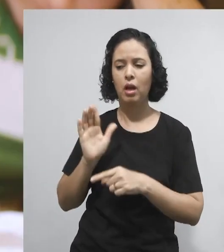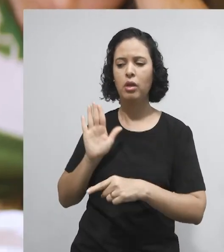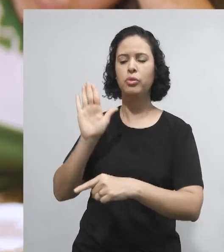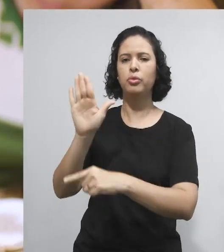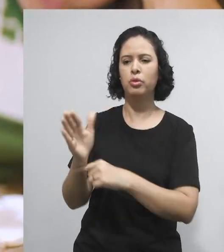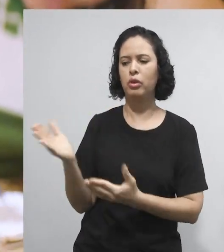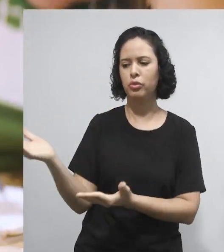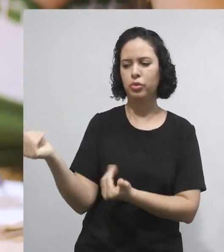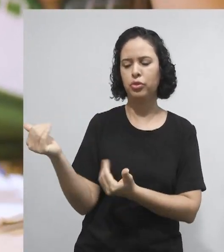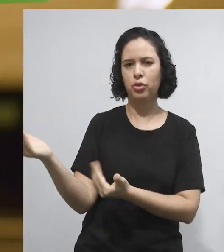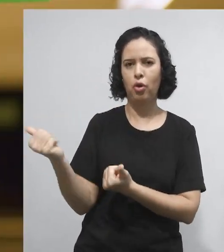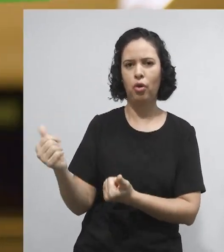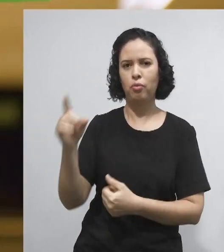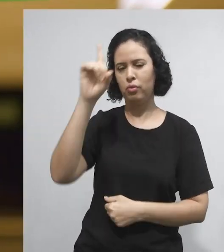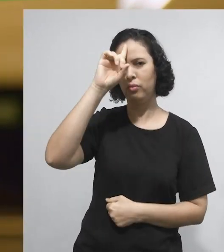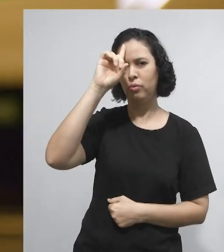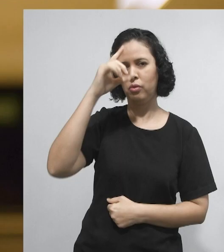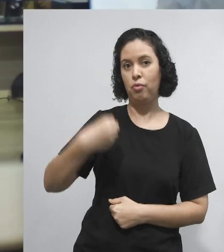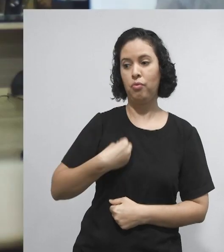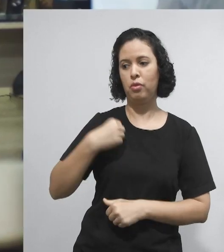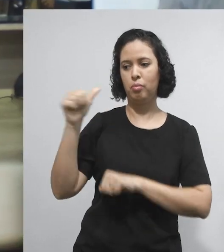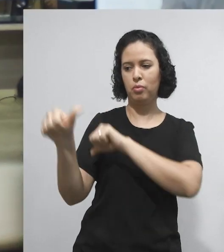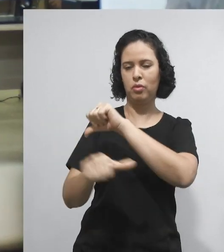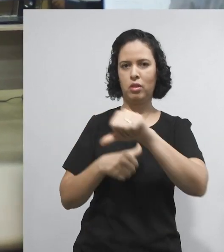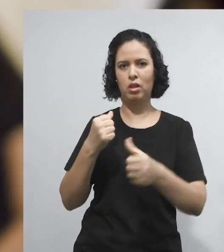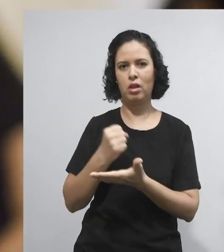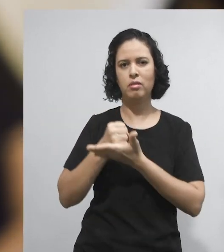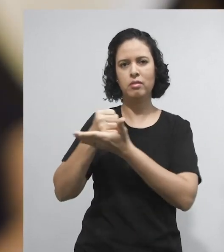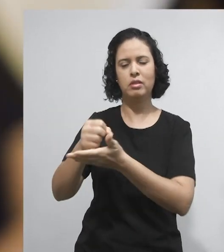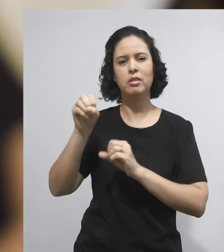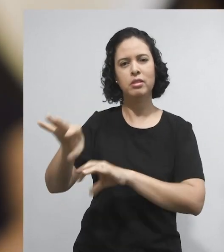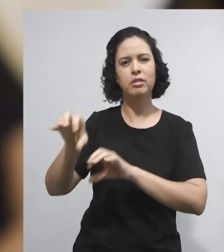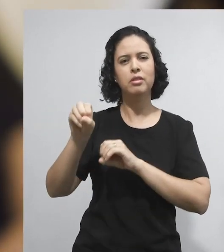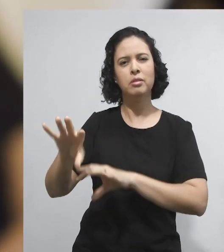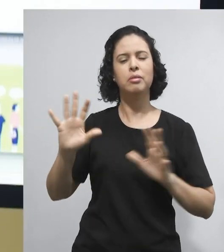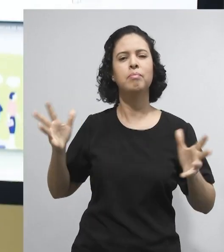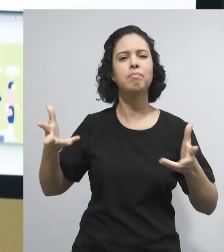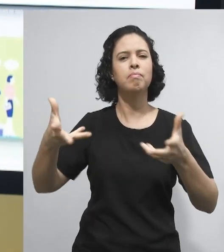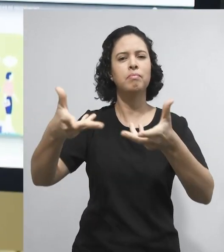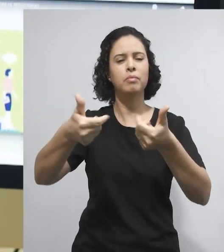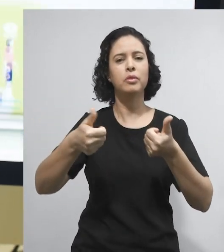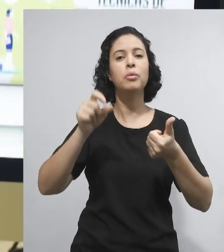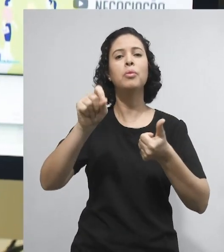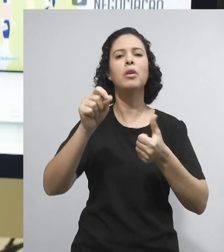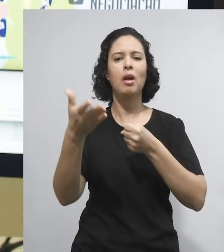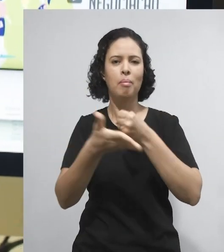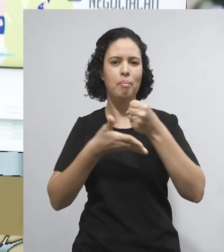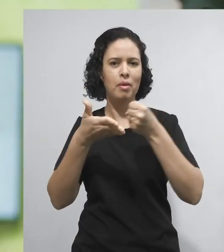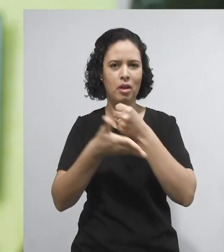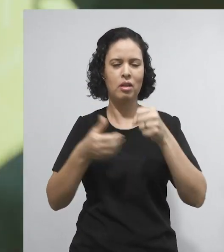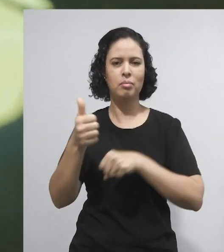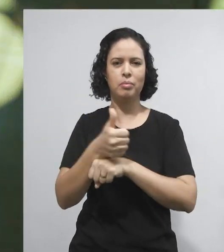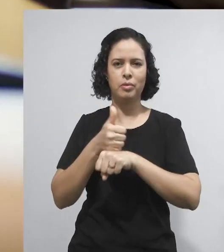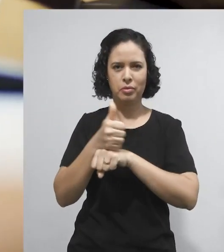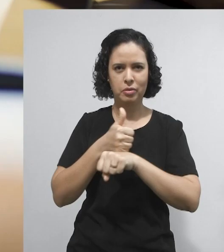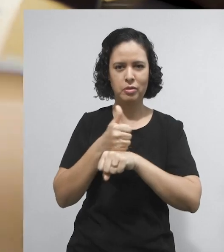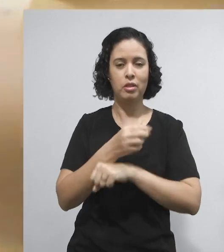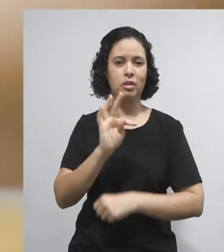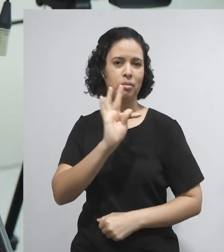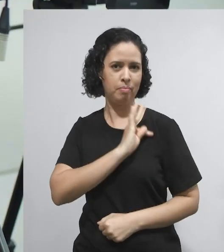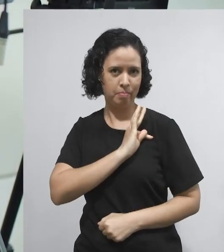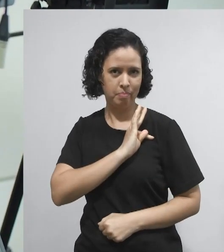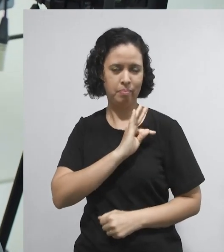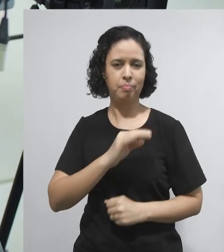a realidade de jovens e adultos, levando educação de excelência através da educação básica, profissional